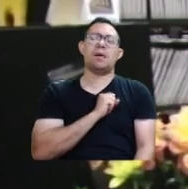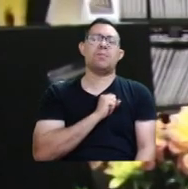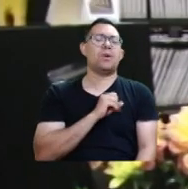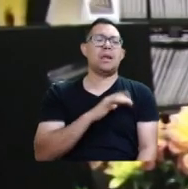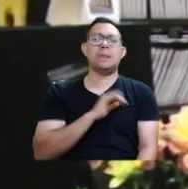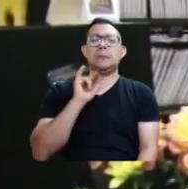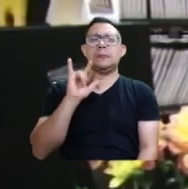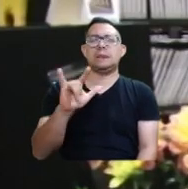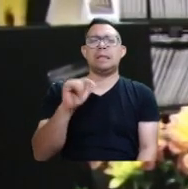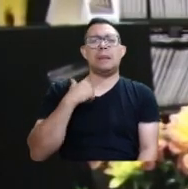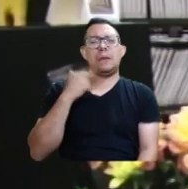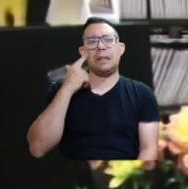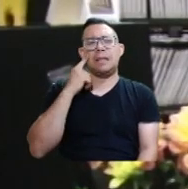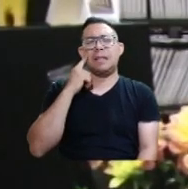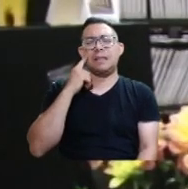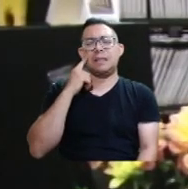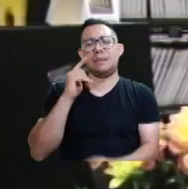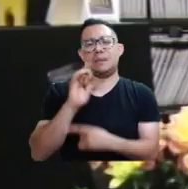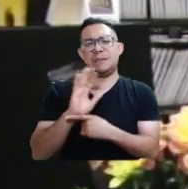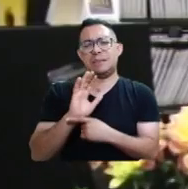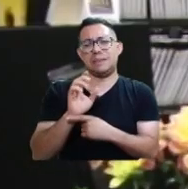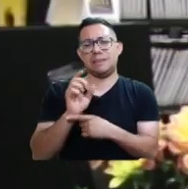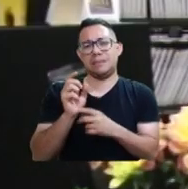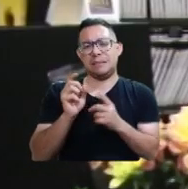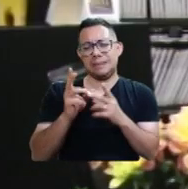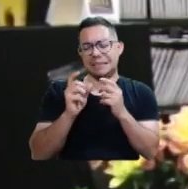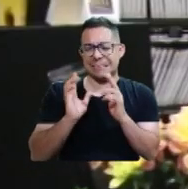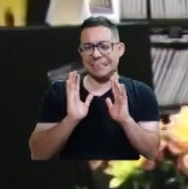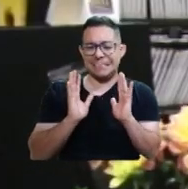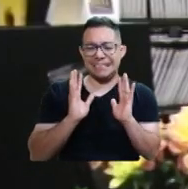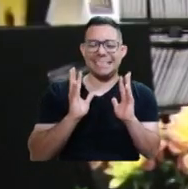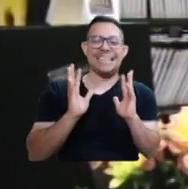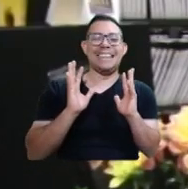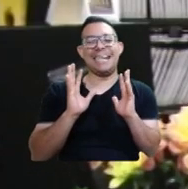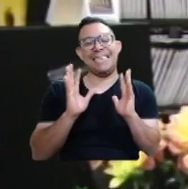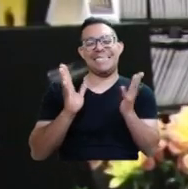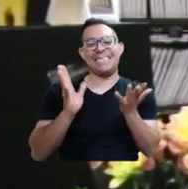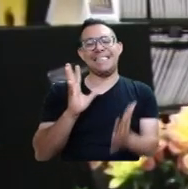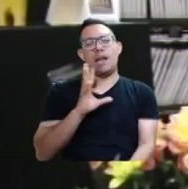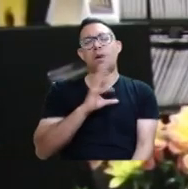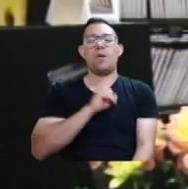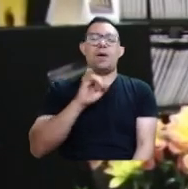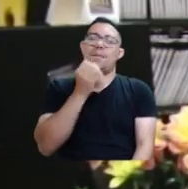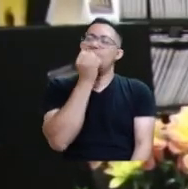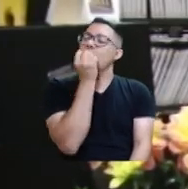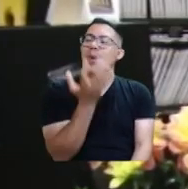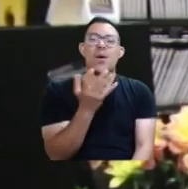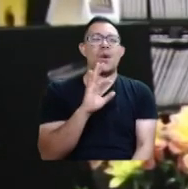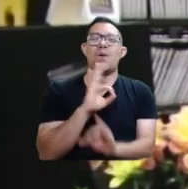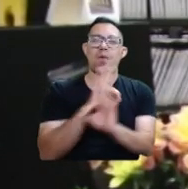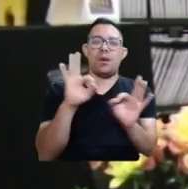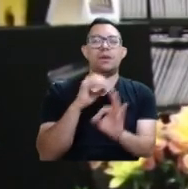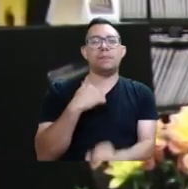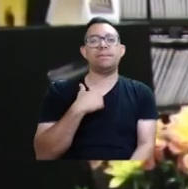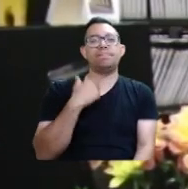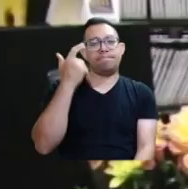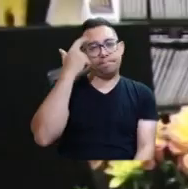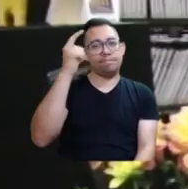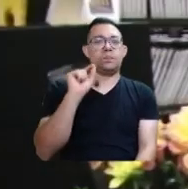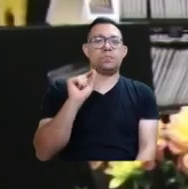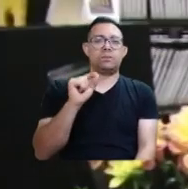que eu acho que é amor demais. Eu tenho amor. Às vezes eu penso em vender um filme e falo, ai meu Deus, deixa eu ver de quem é. É